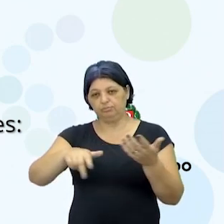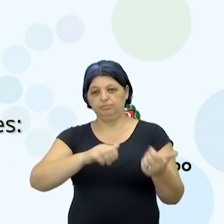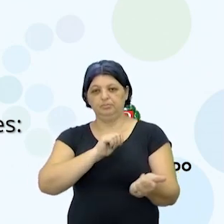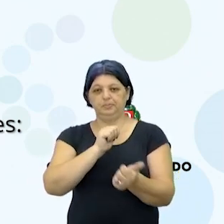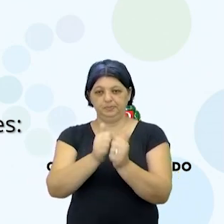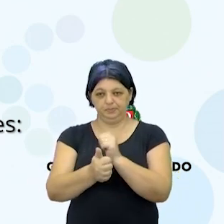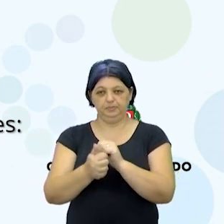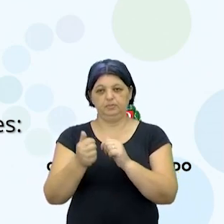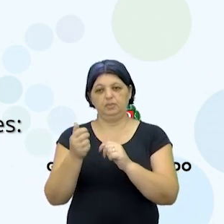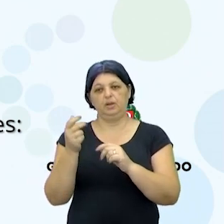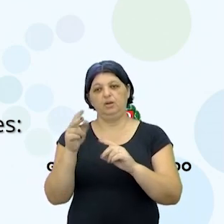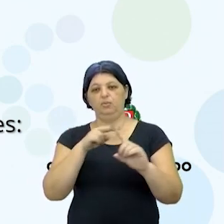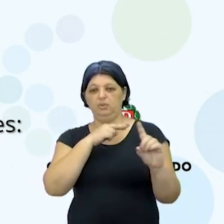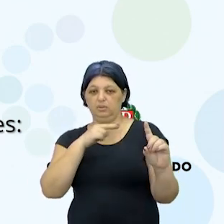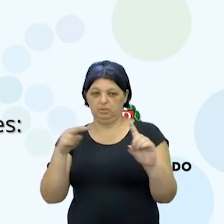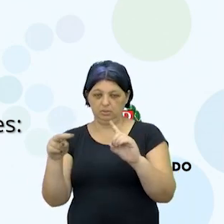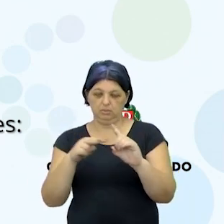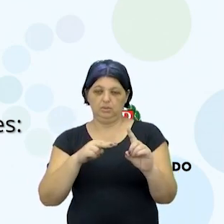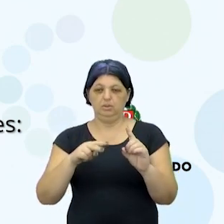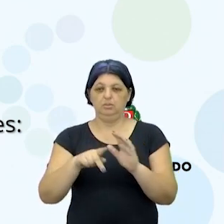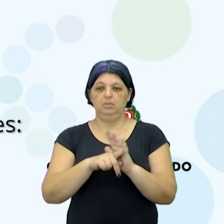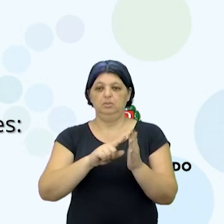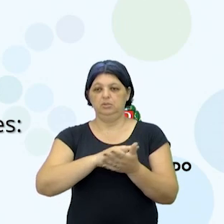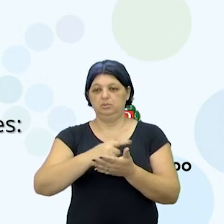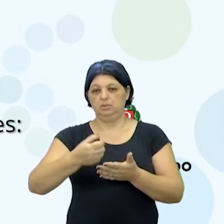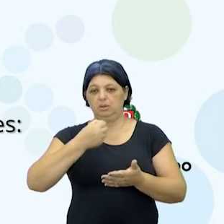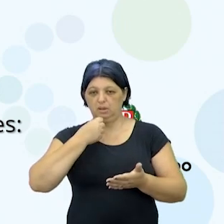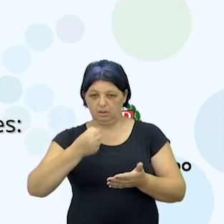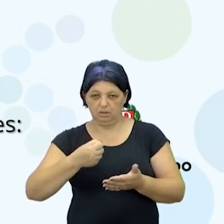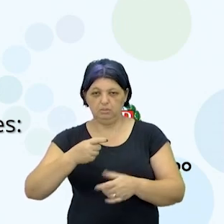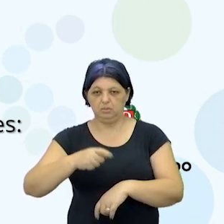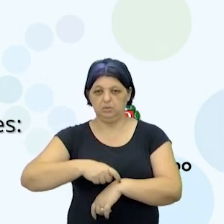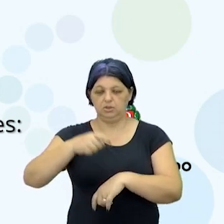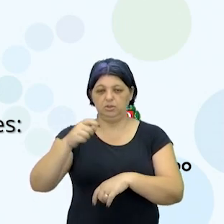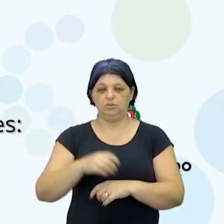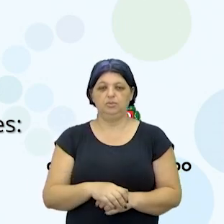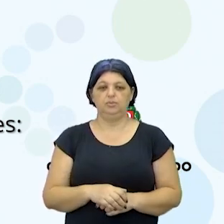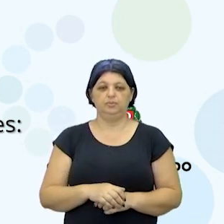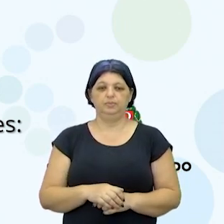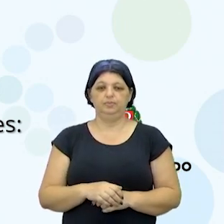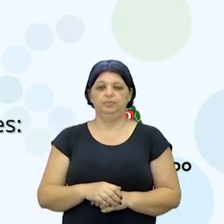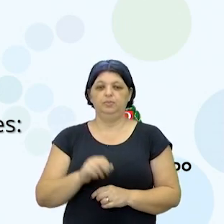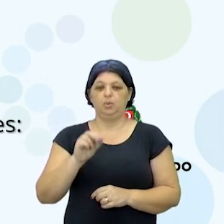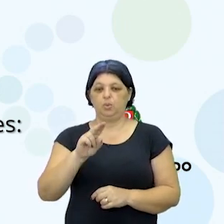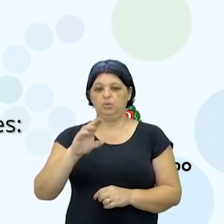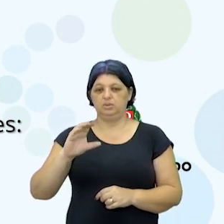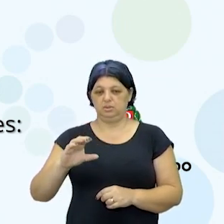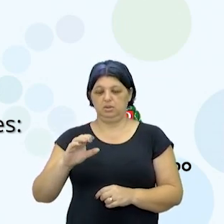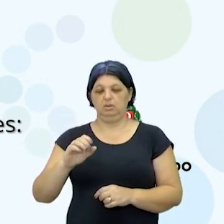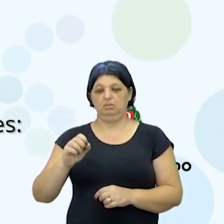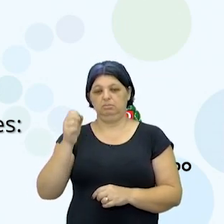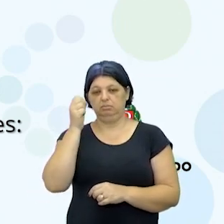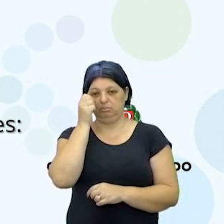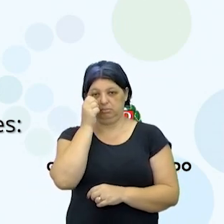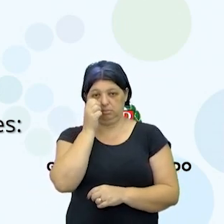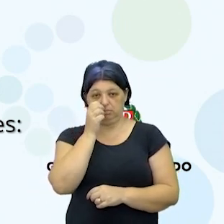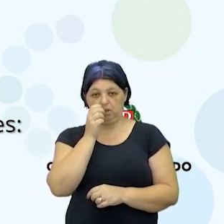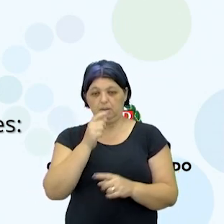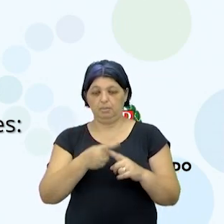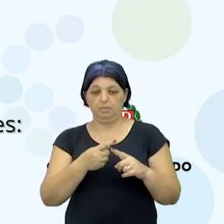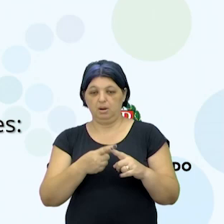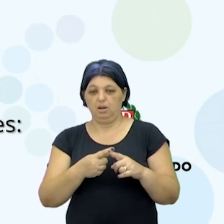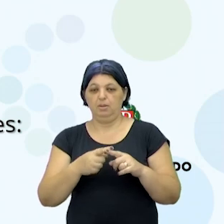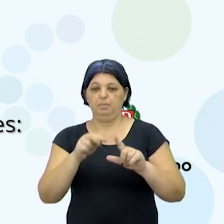campo jornalístico midiático, essa é a nossa primeira aula. A unidade curricular tá na mídia, tá no